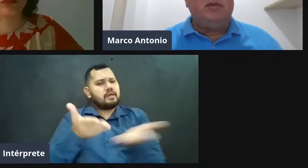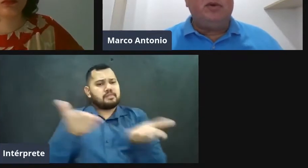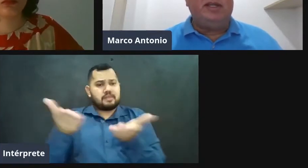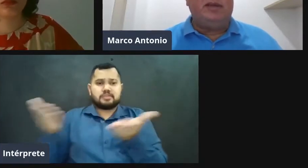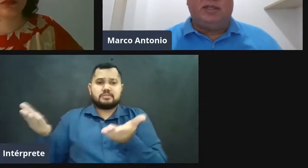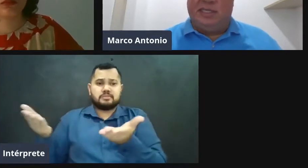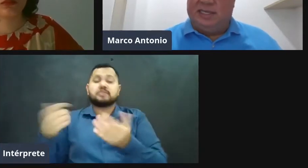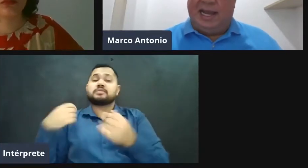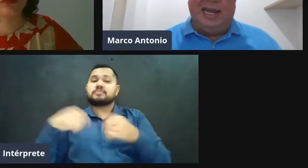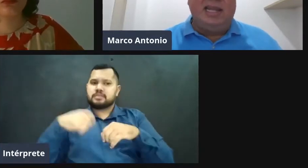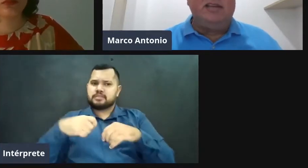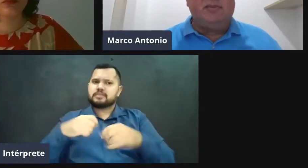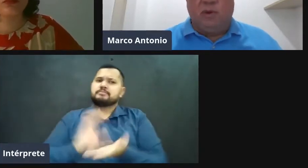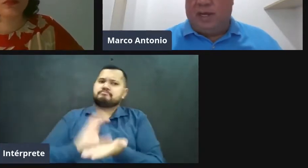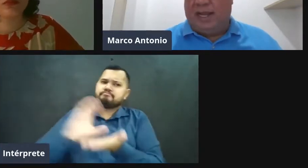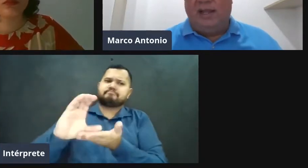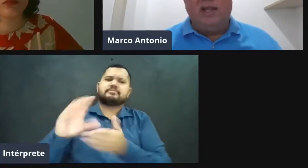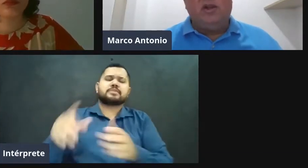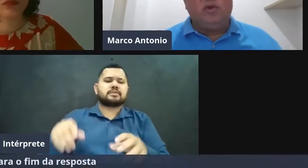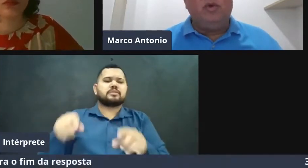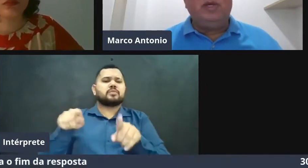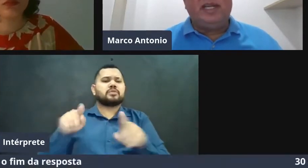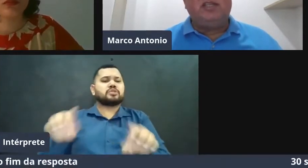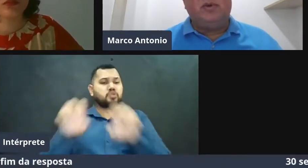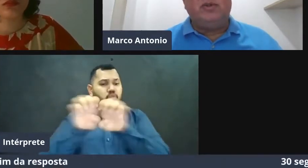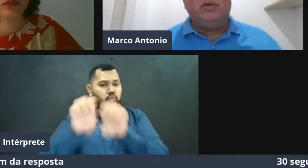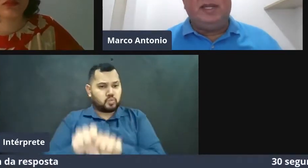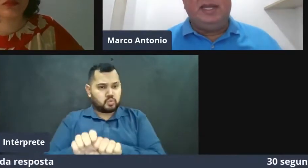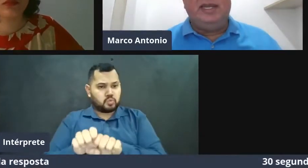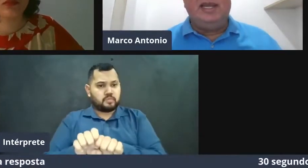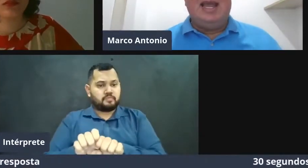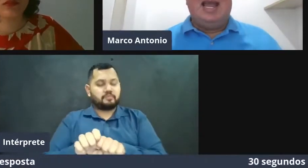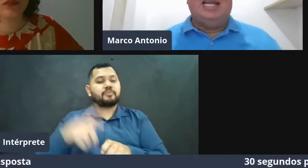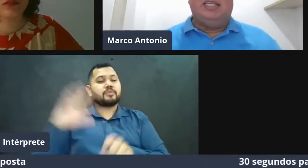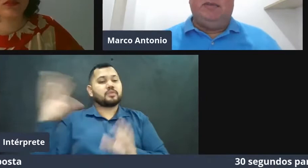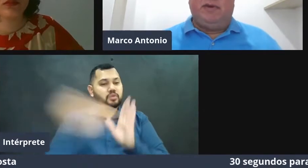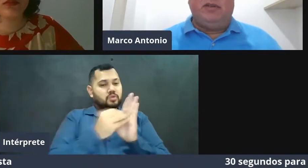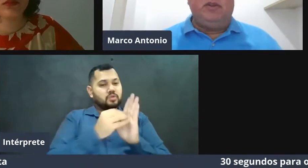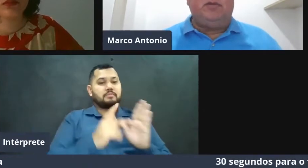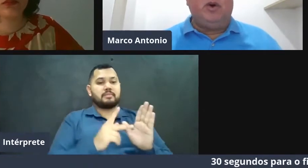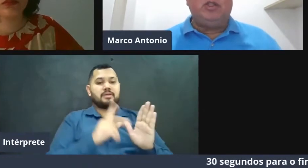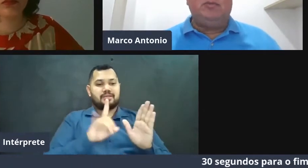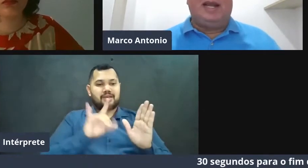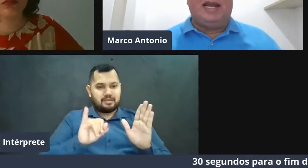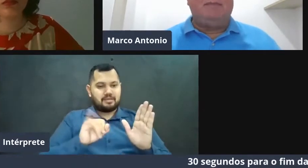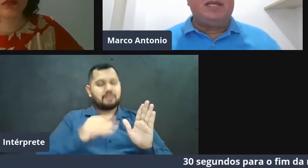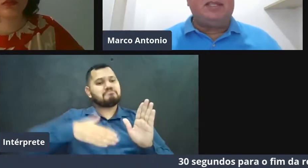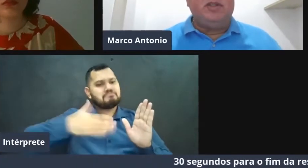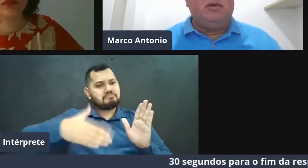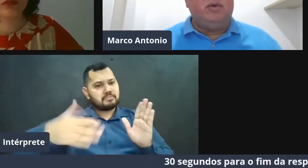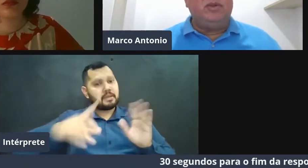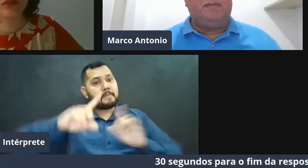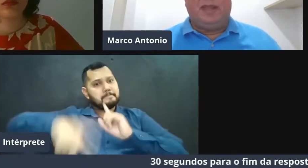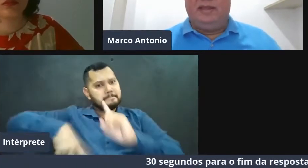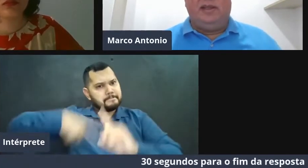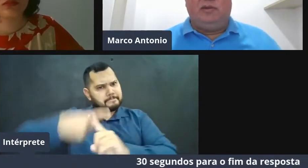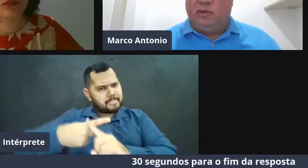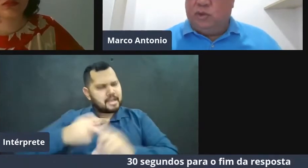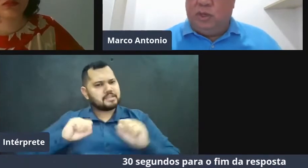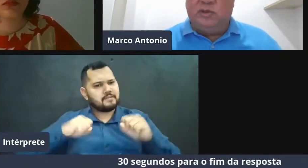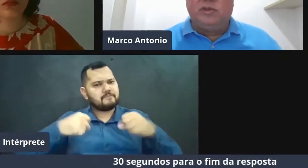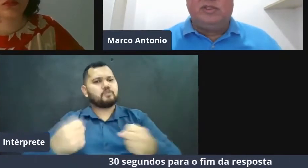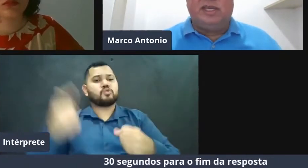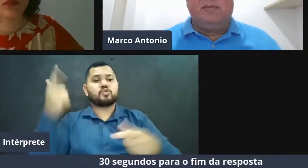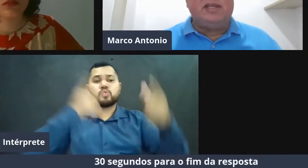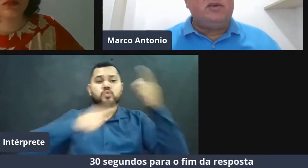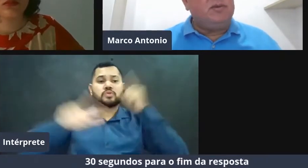ter investimento em estrutura. Então, a gente, além de colocar tudo o que está disposto no PDI, a gente vai fazer um esforço para captação de recursos